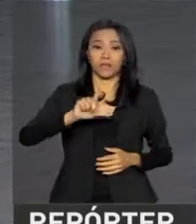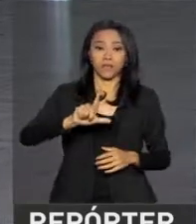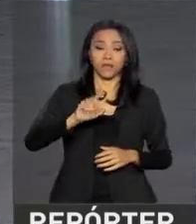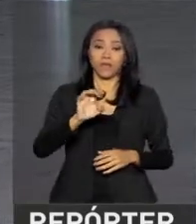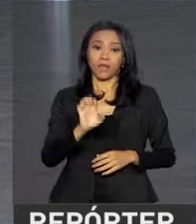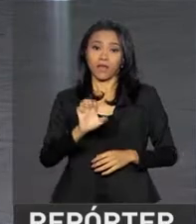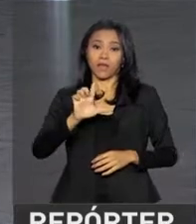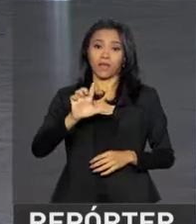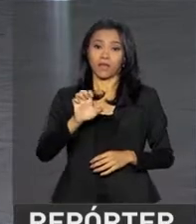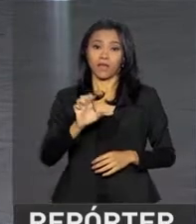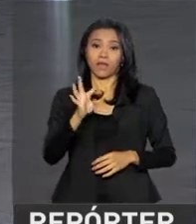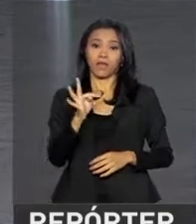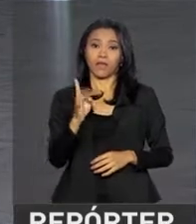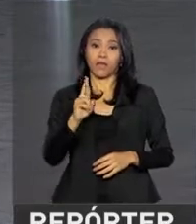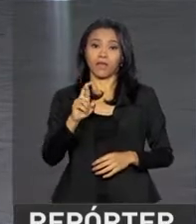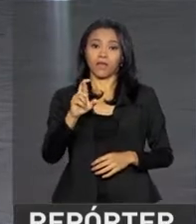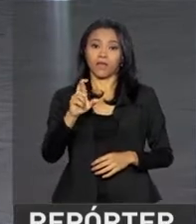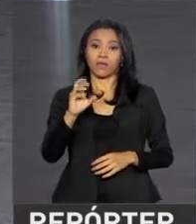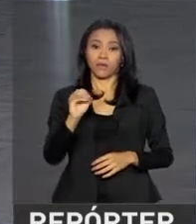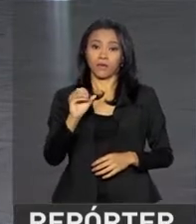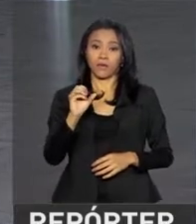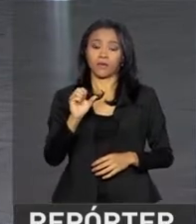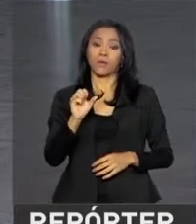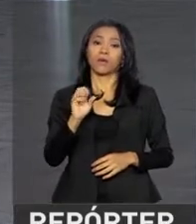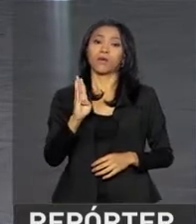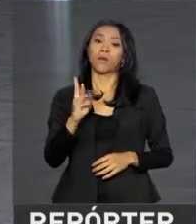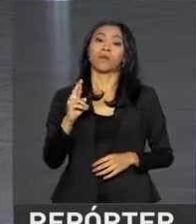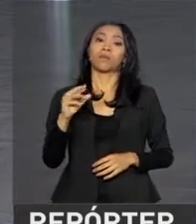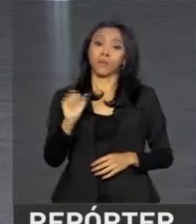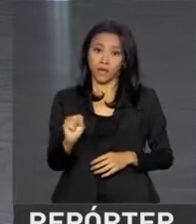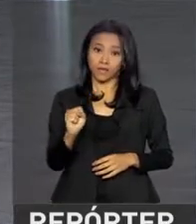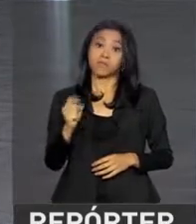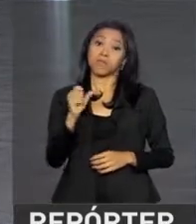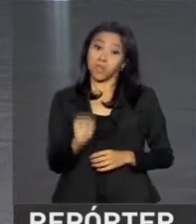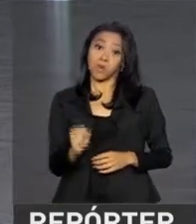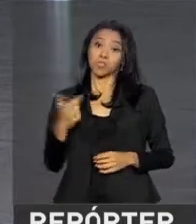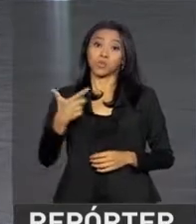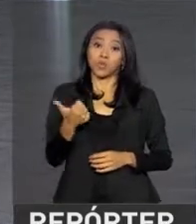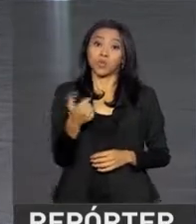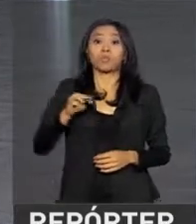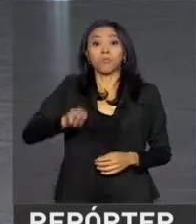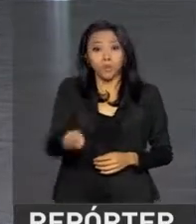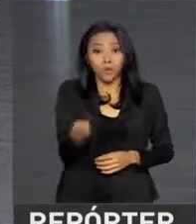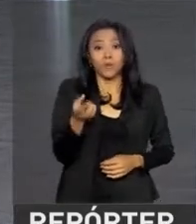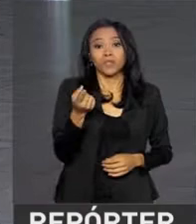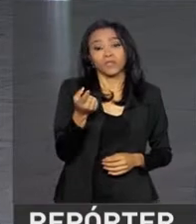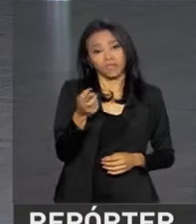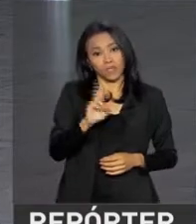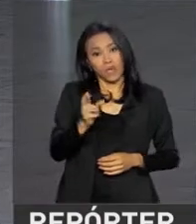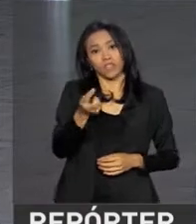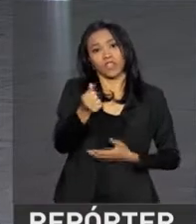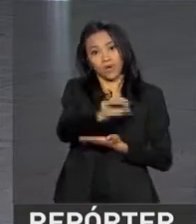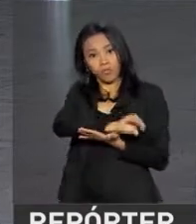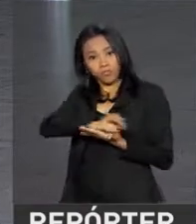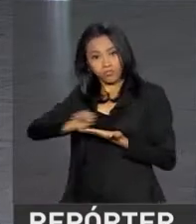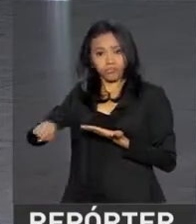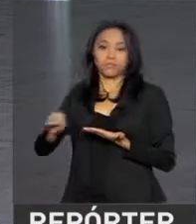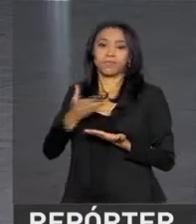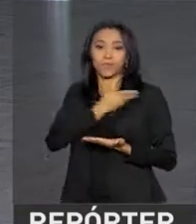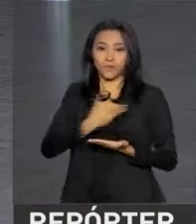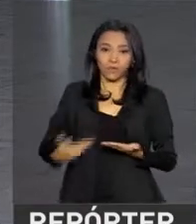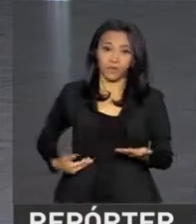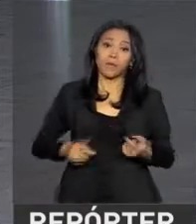entrar nos cofres públicos cerca de 12 bilhões de reais mas mesmo assim o governo ainda precisa economizar este ano